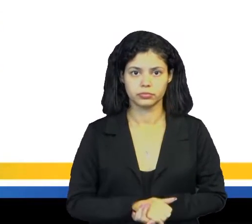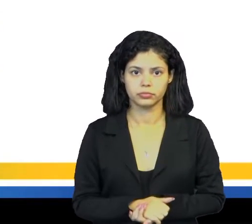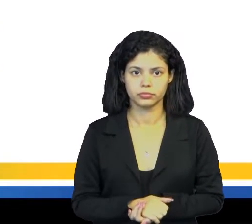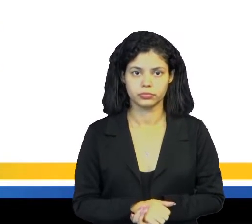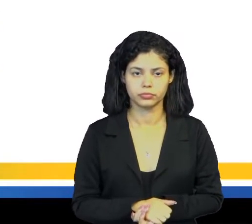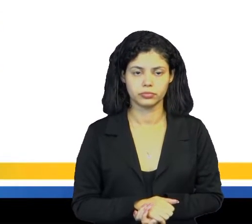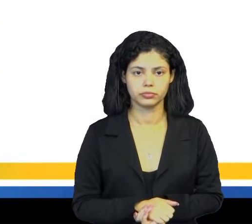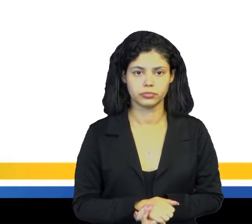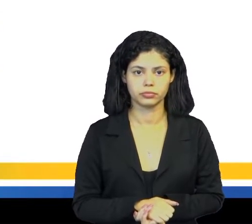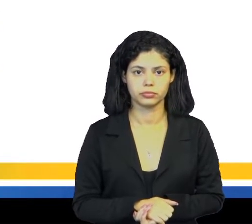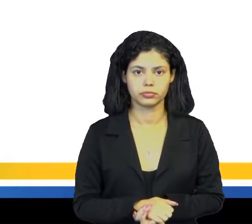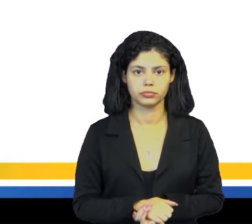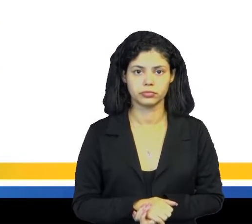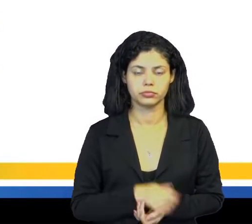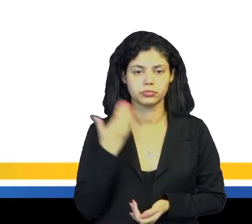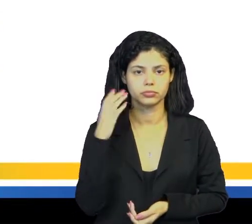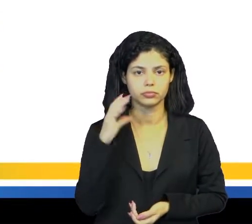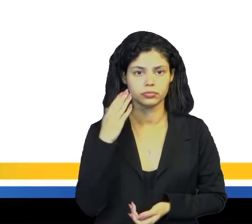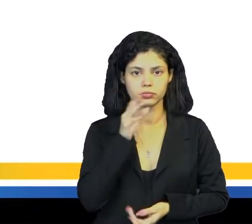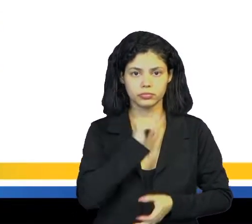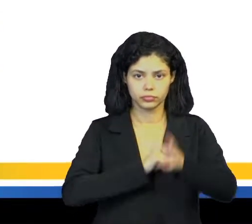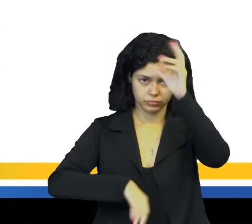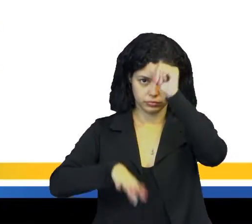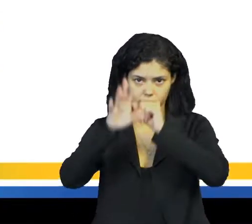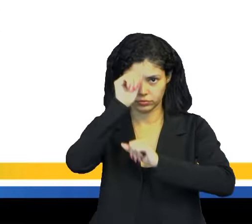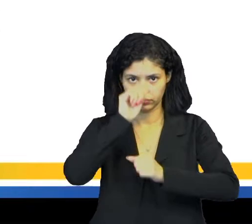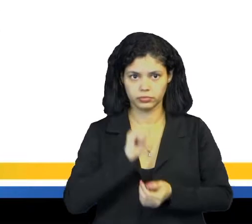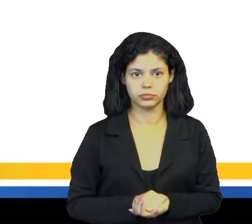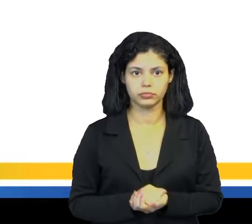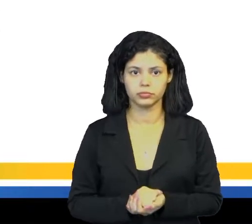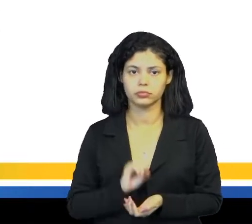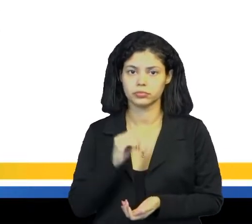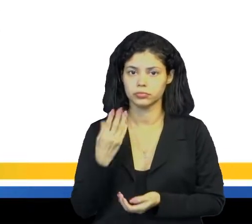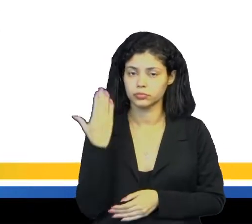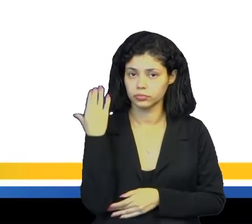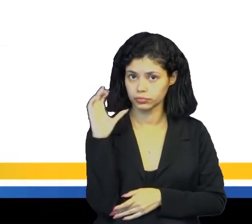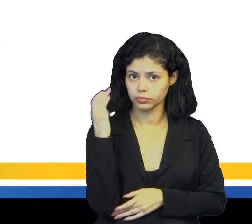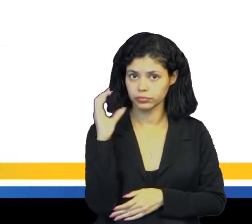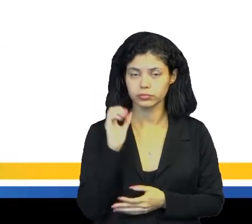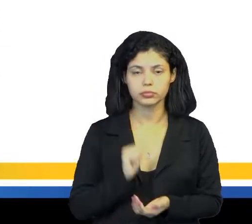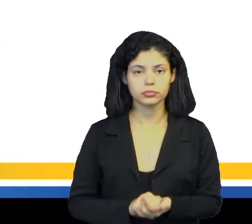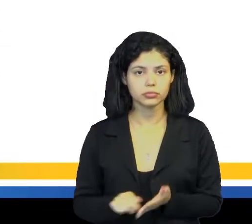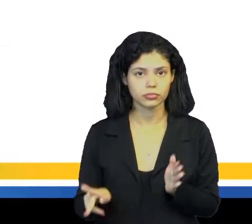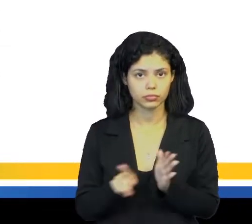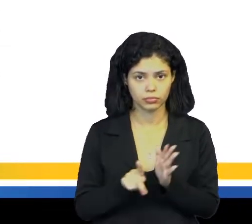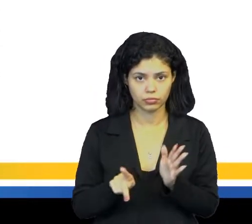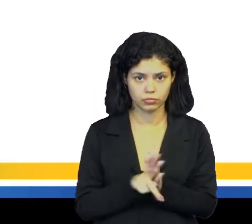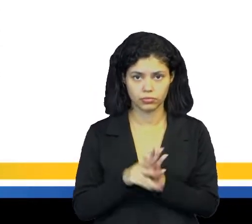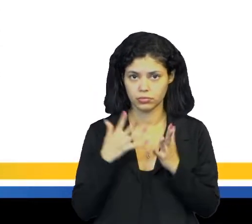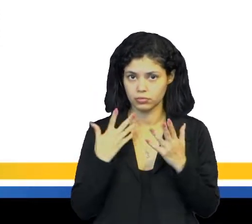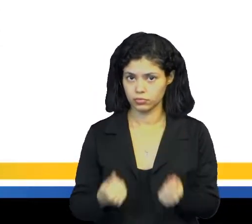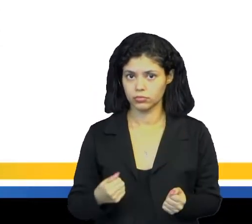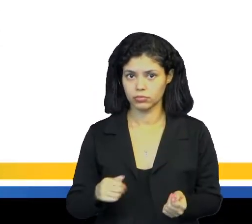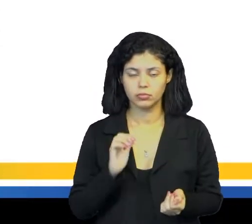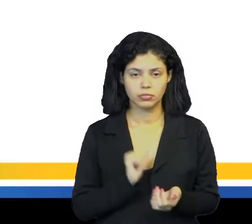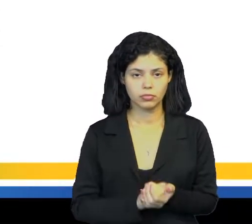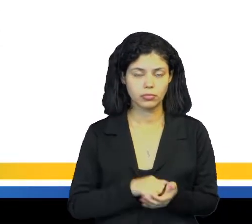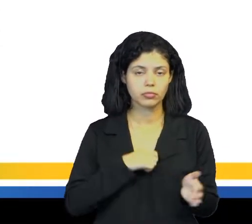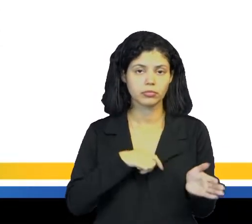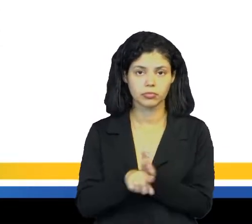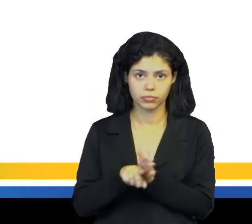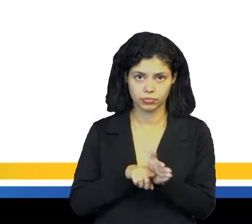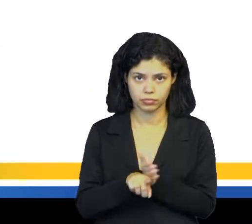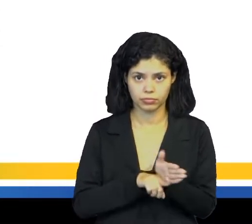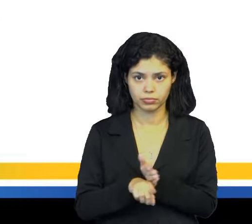O que é um conhecimento científico? O conhecimento científico ou ciência é construído e adquirido por meio de